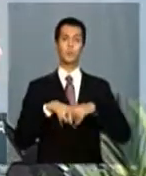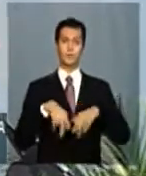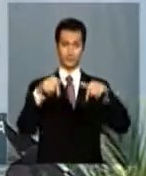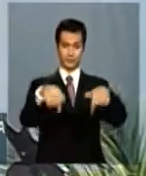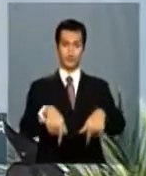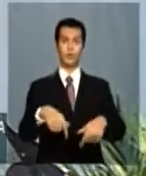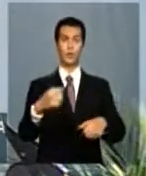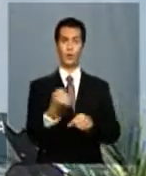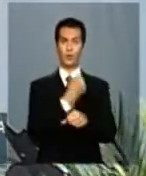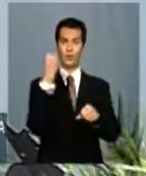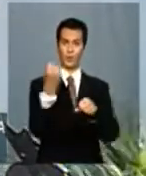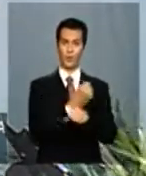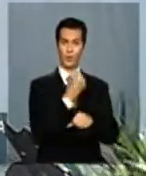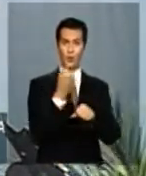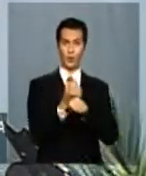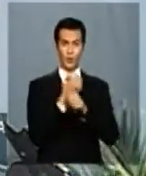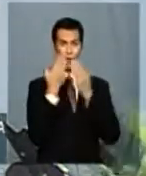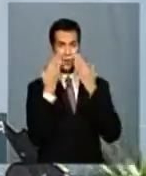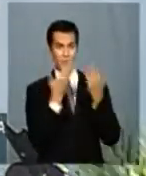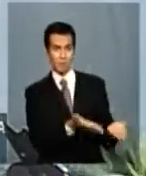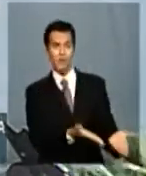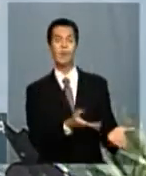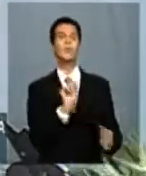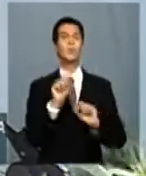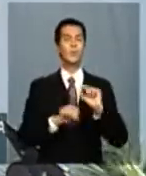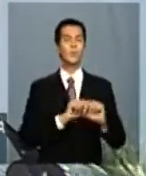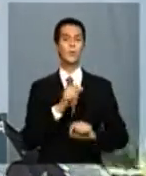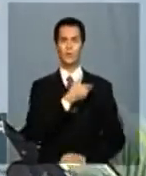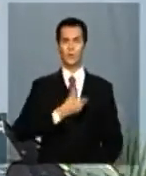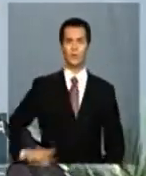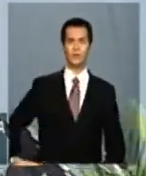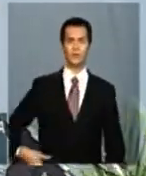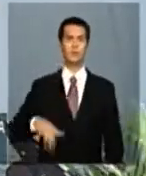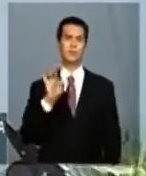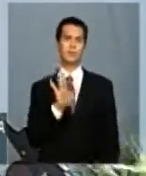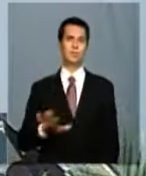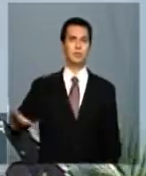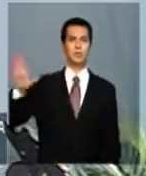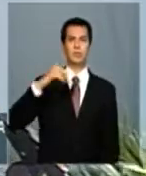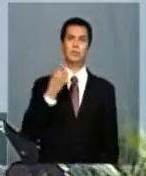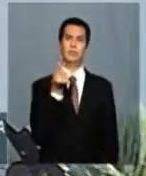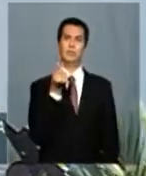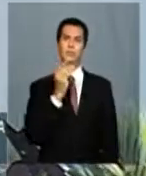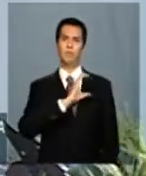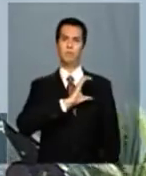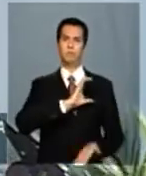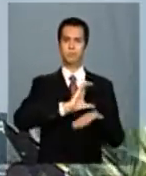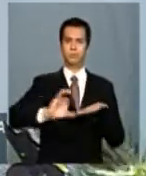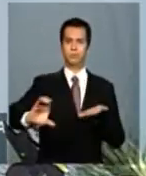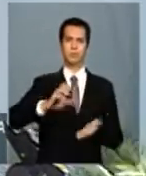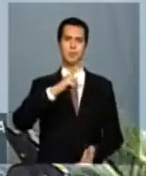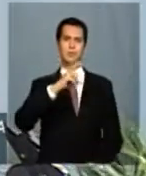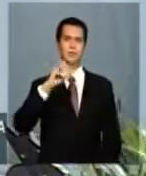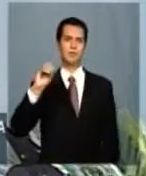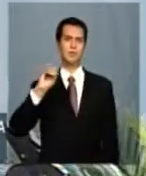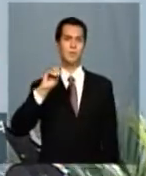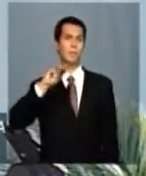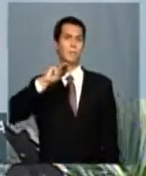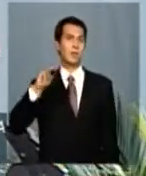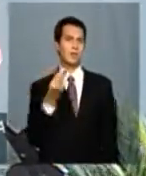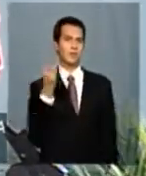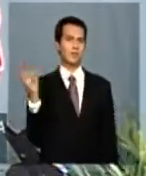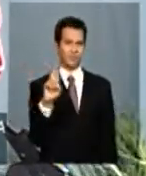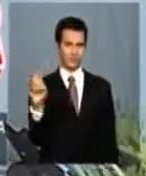essa obra, em que o governo federal coloca 500 milhões de reais, e